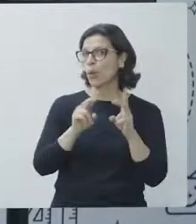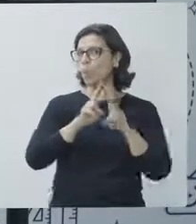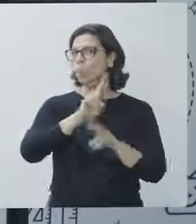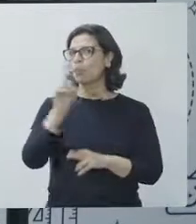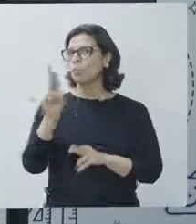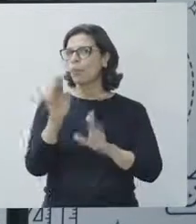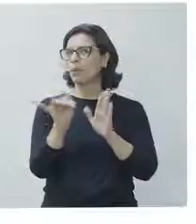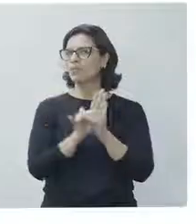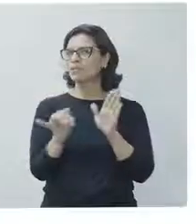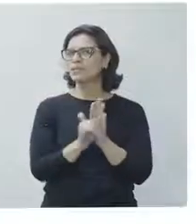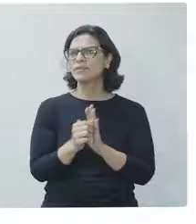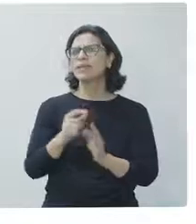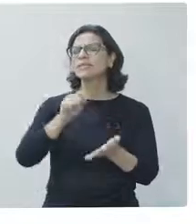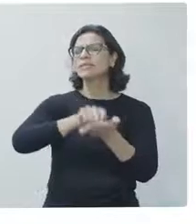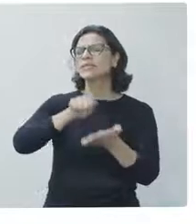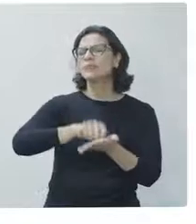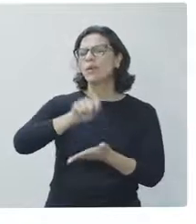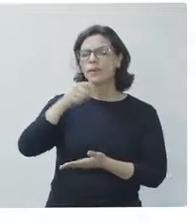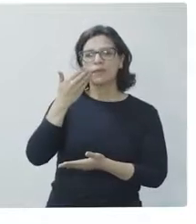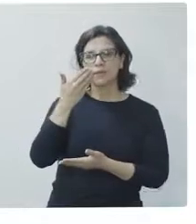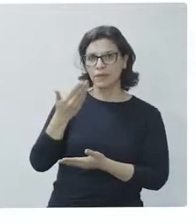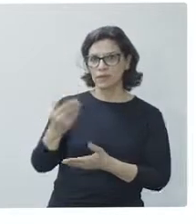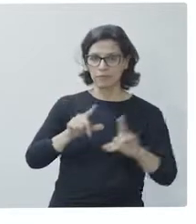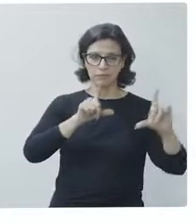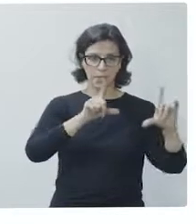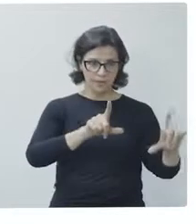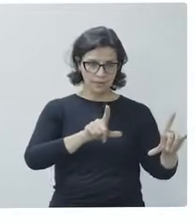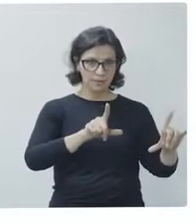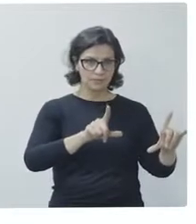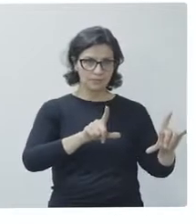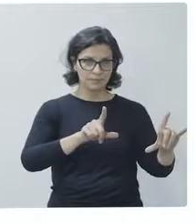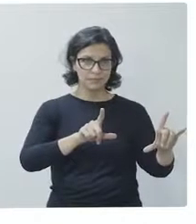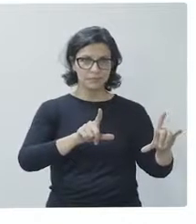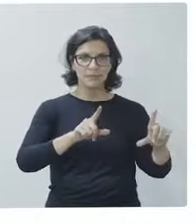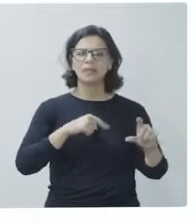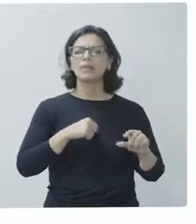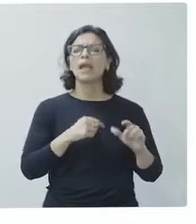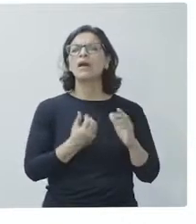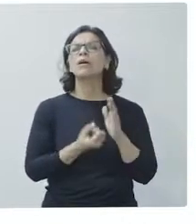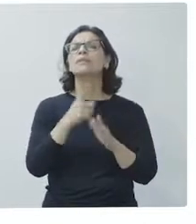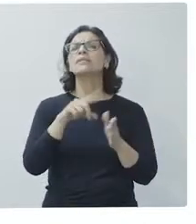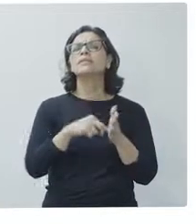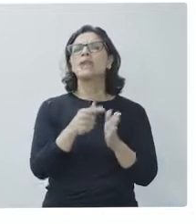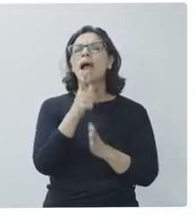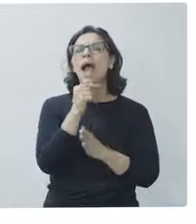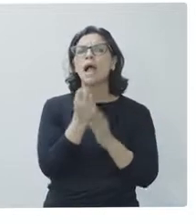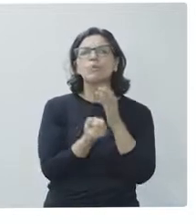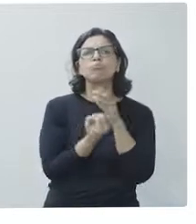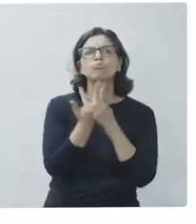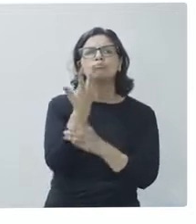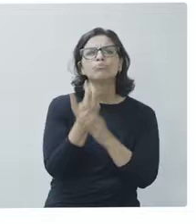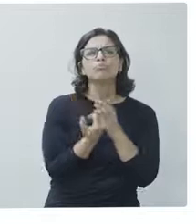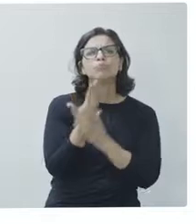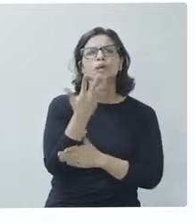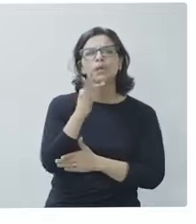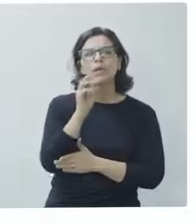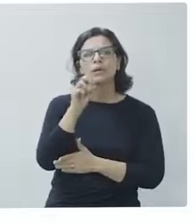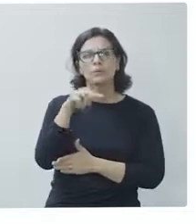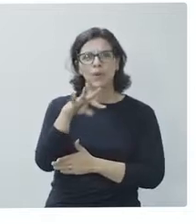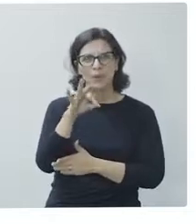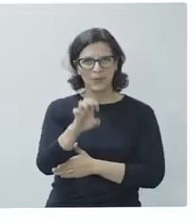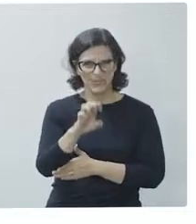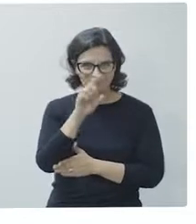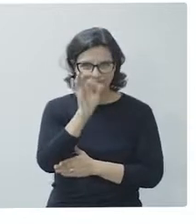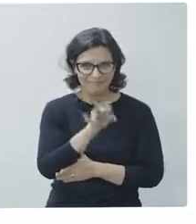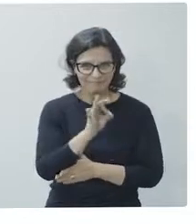do conto? Diz aí, o que você escreveu aí? Eu tenho essa imagem. O que é essa imagem? É uma fonte, né? Essa